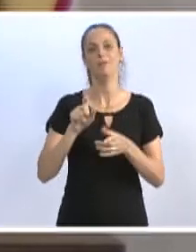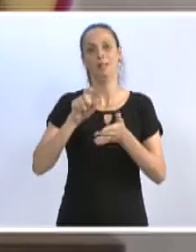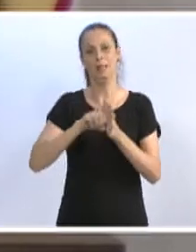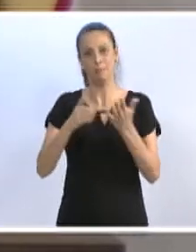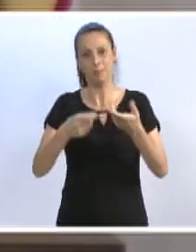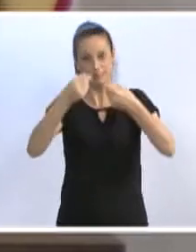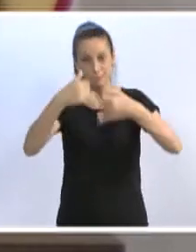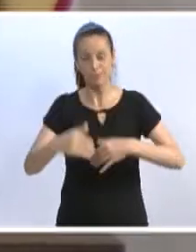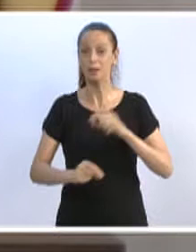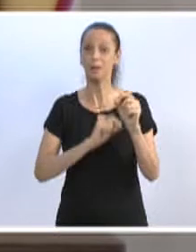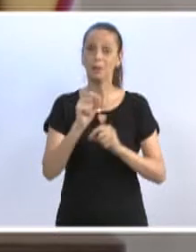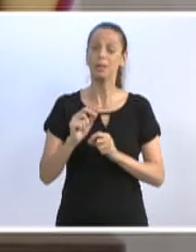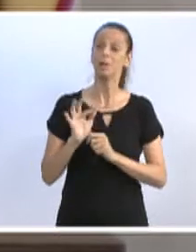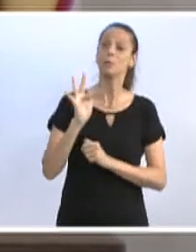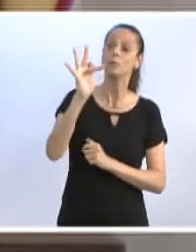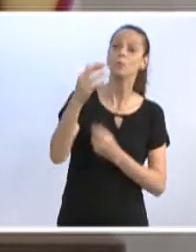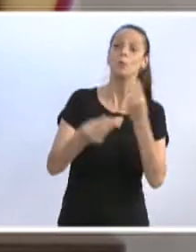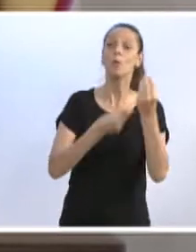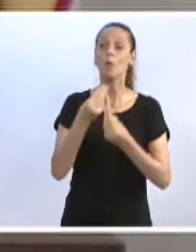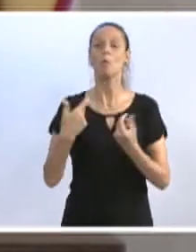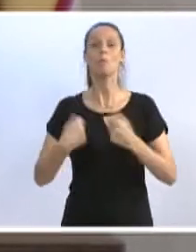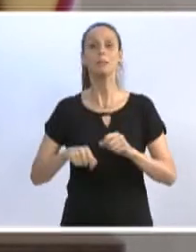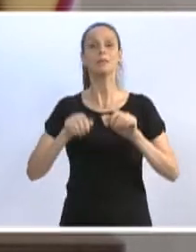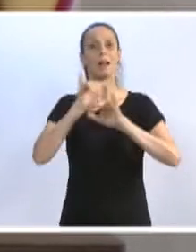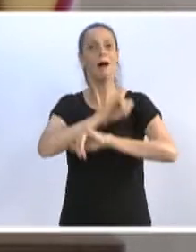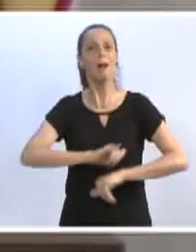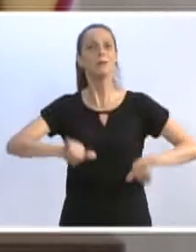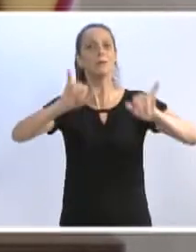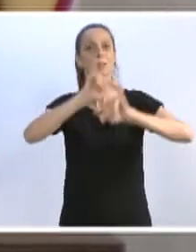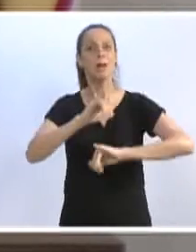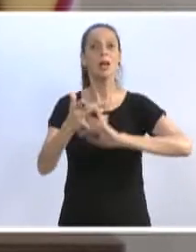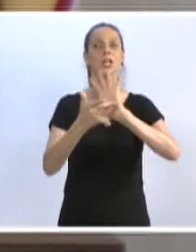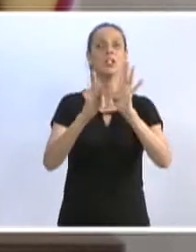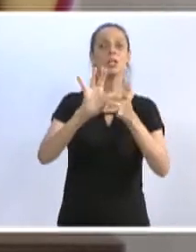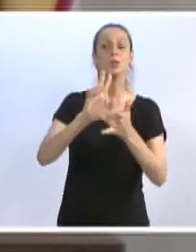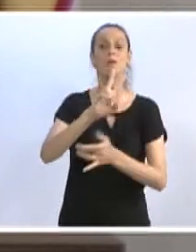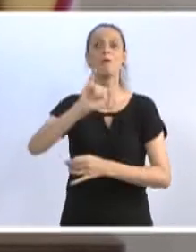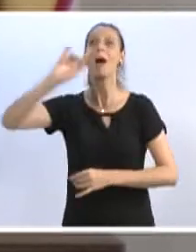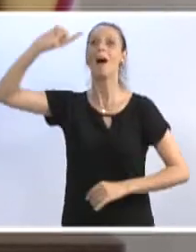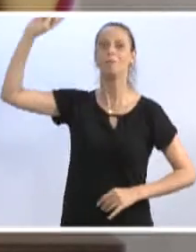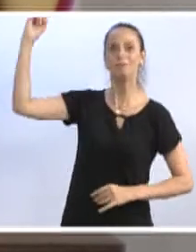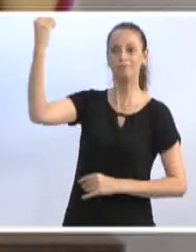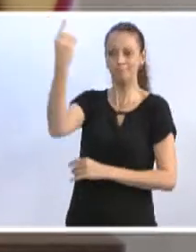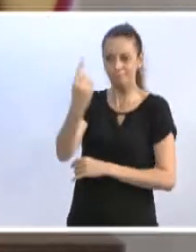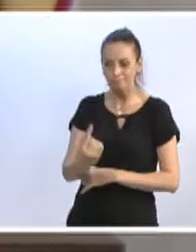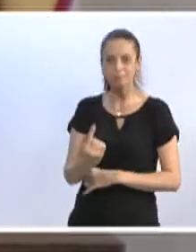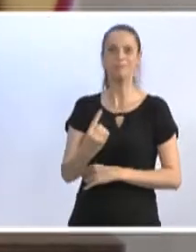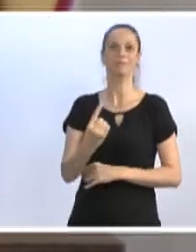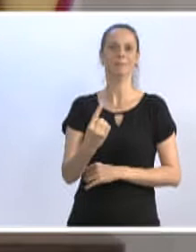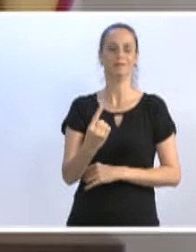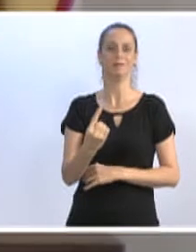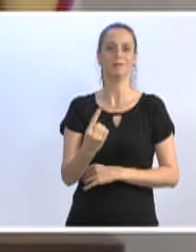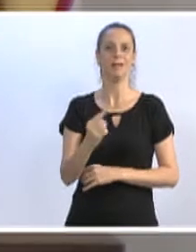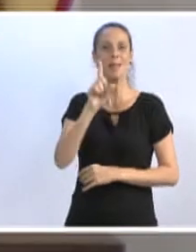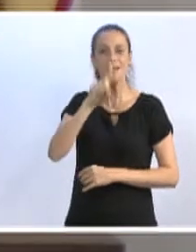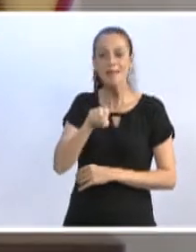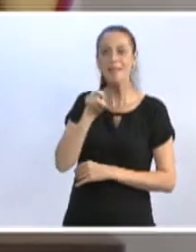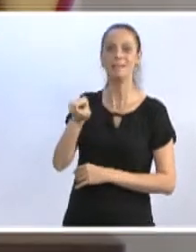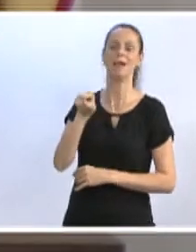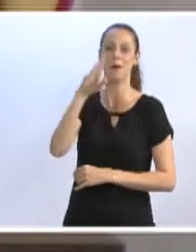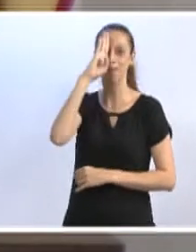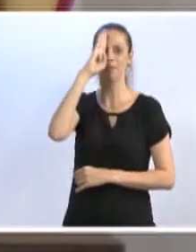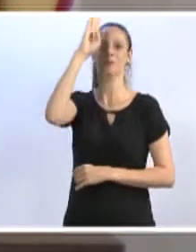para o qual se deve preparar, e, é claro, anunciando a vinda daquele que é a palavra, o Logos, a